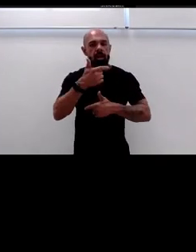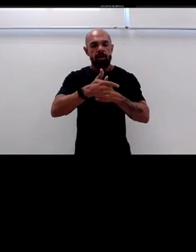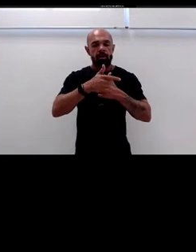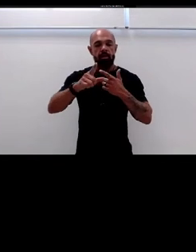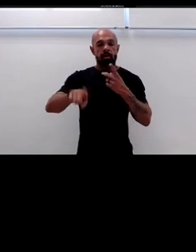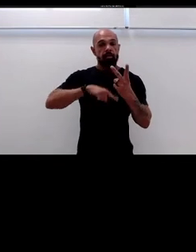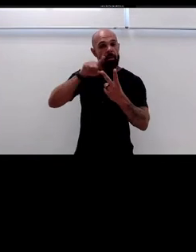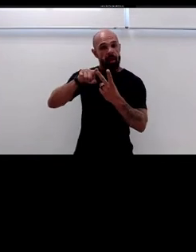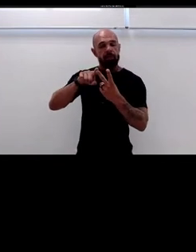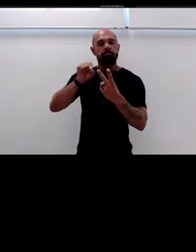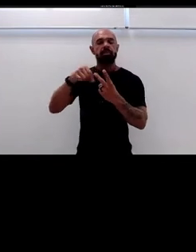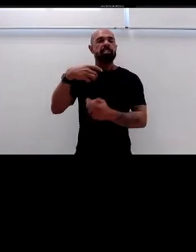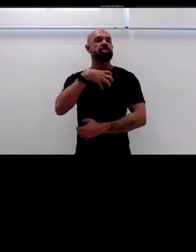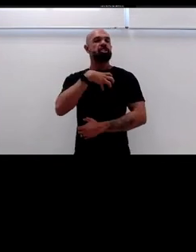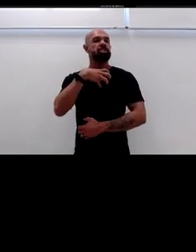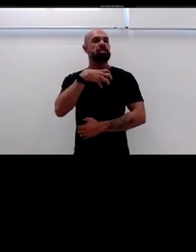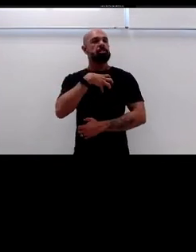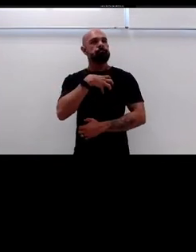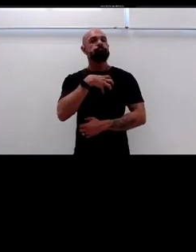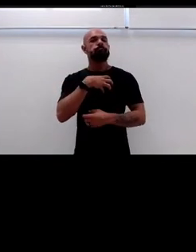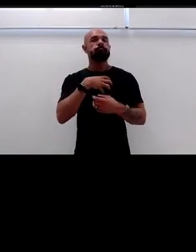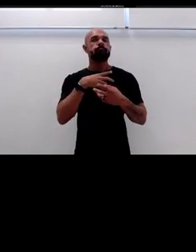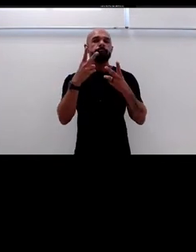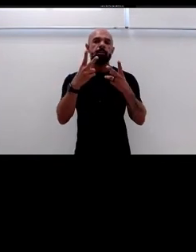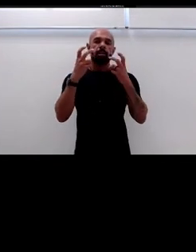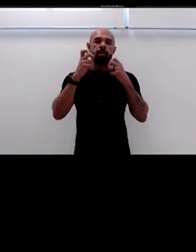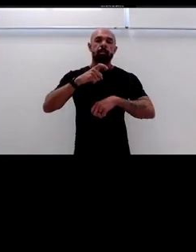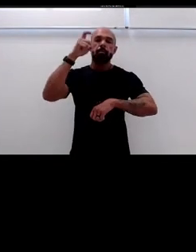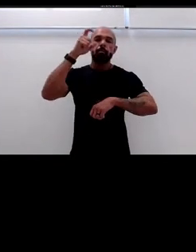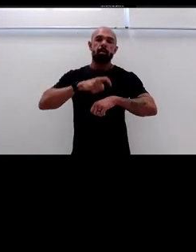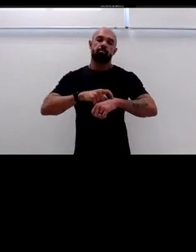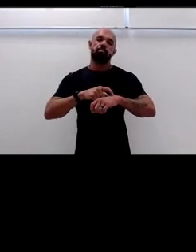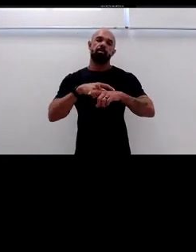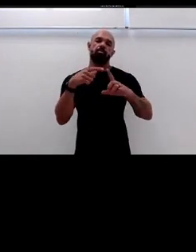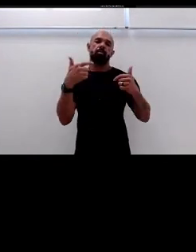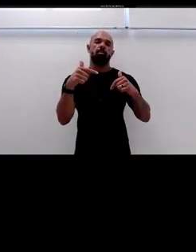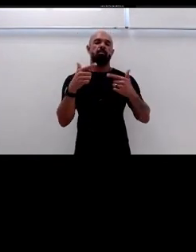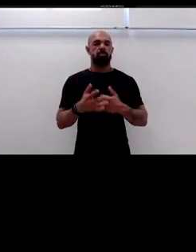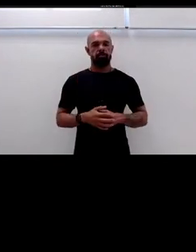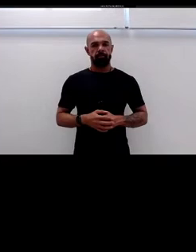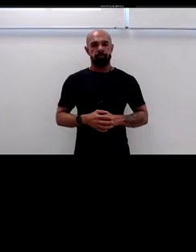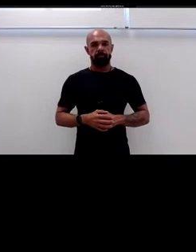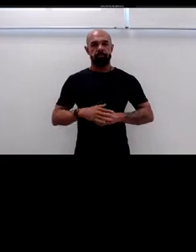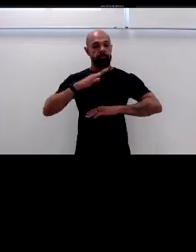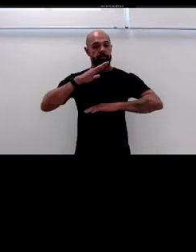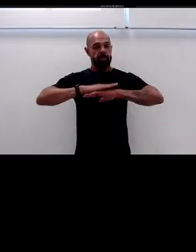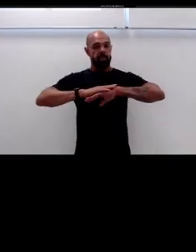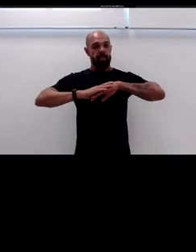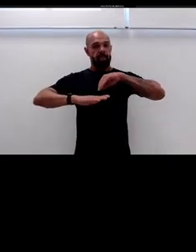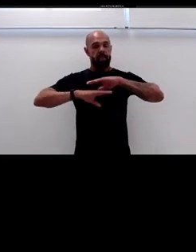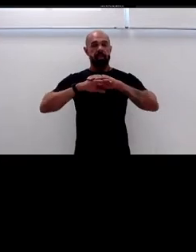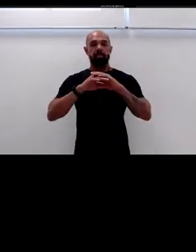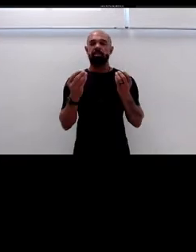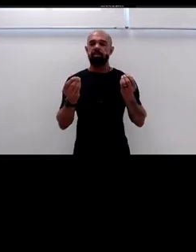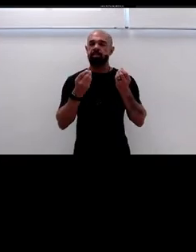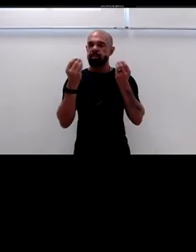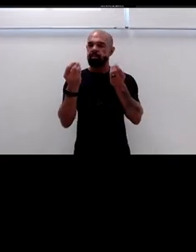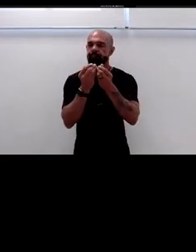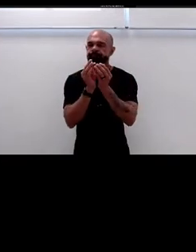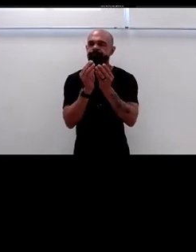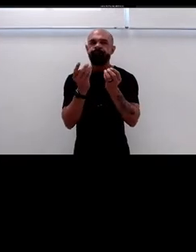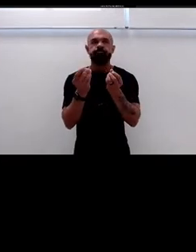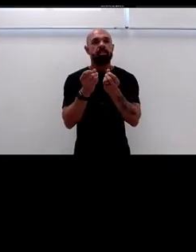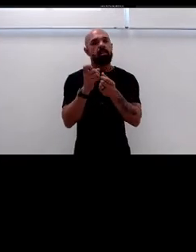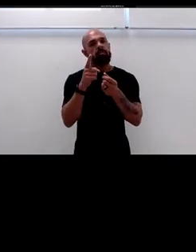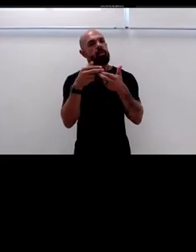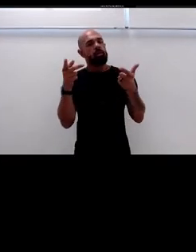muita sensibilidade no momento da execução. É uma técnica sensível, sensível no sentido que a coisa é meio